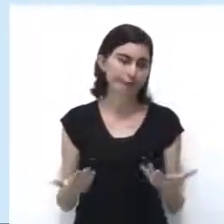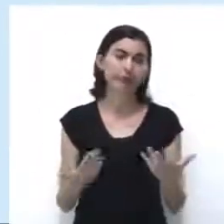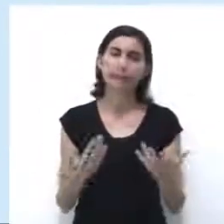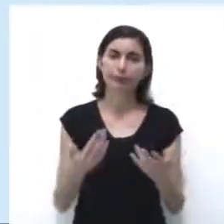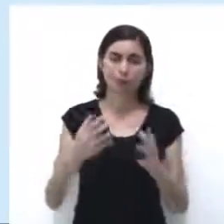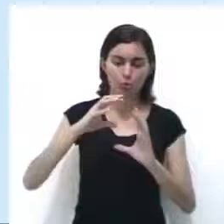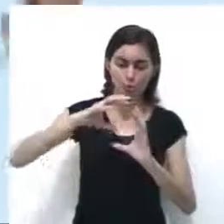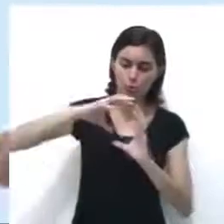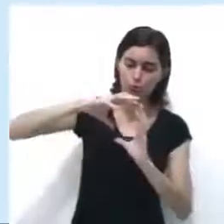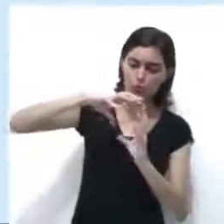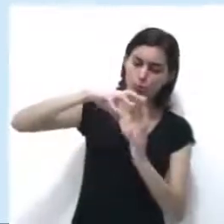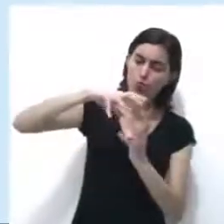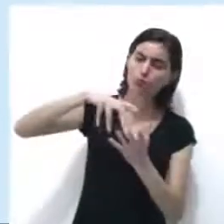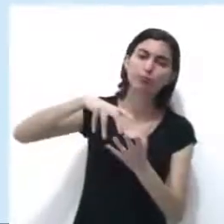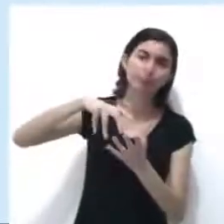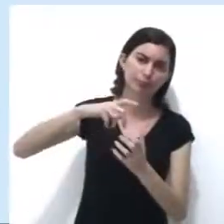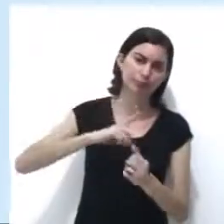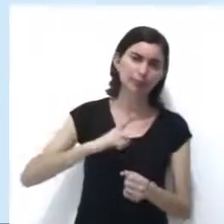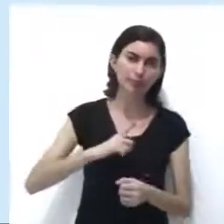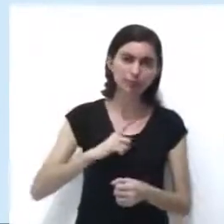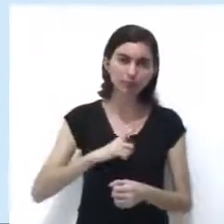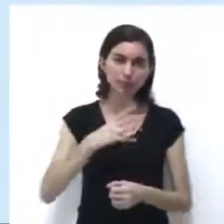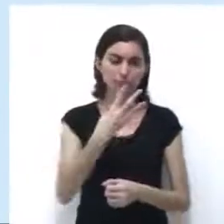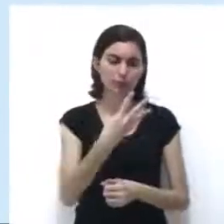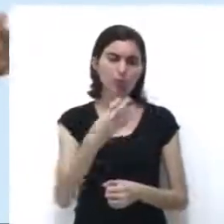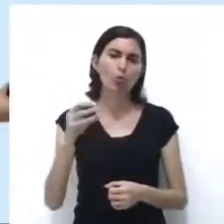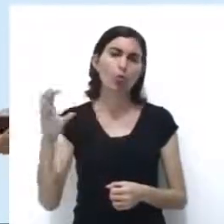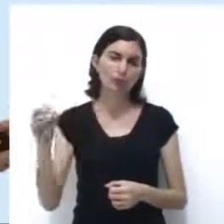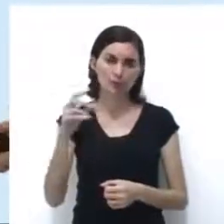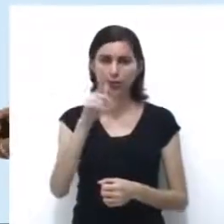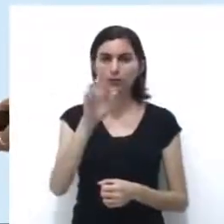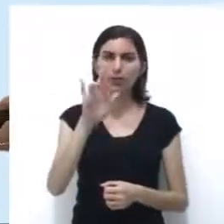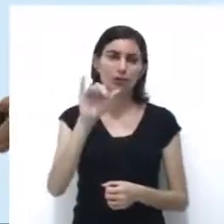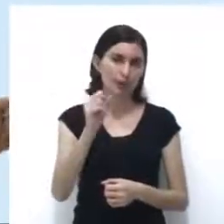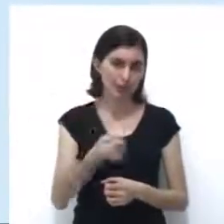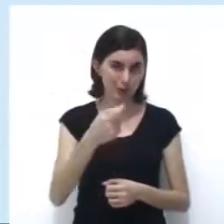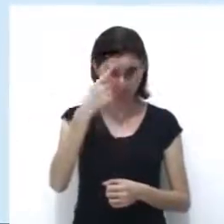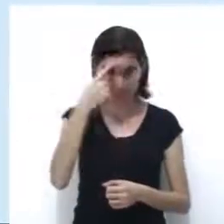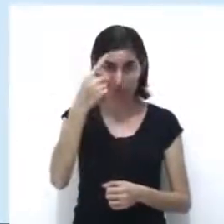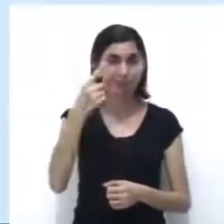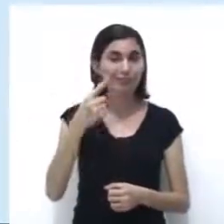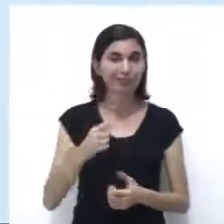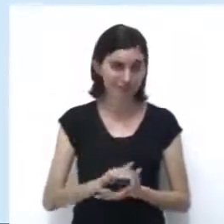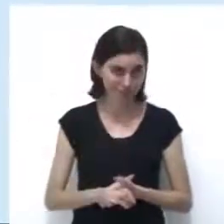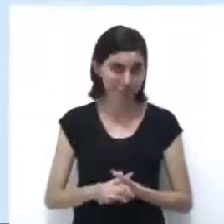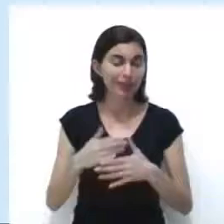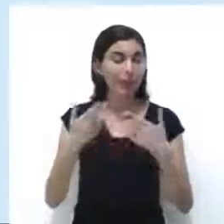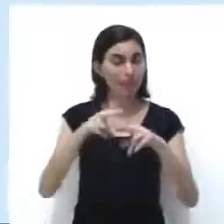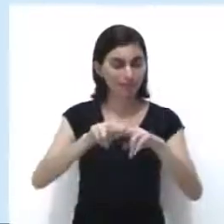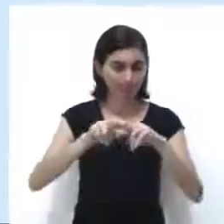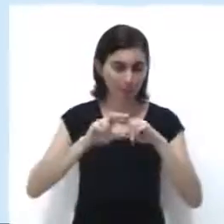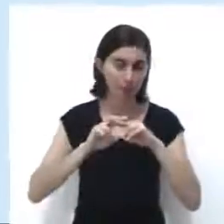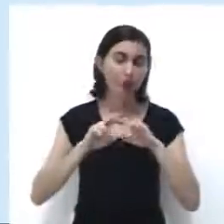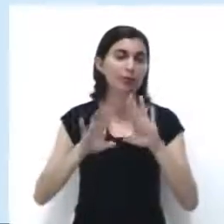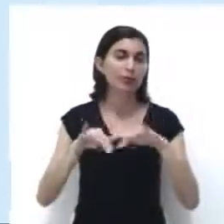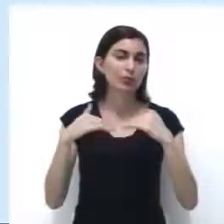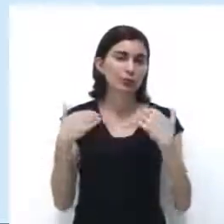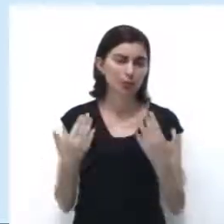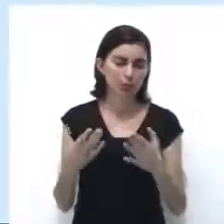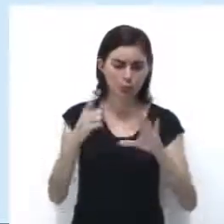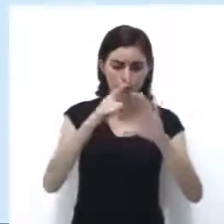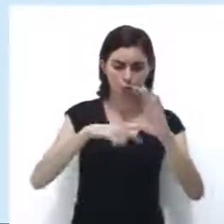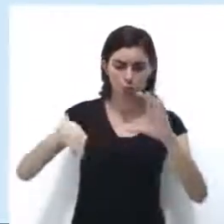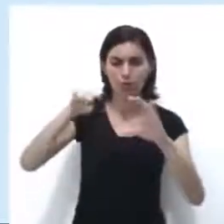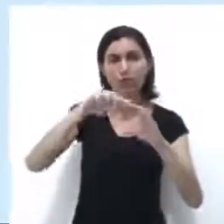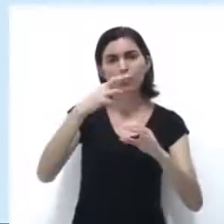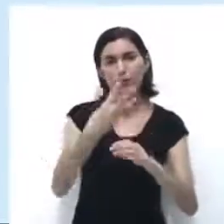então, a circunferência teria 400 graus. Sacou aí a ideia? É por isso, então,